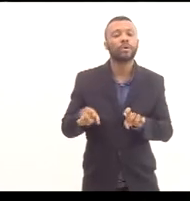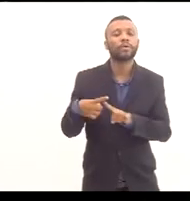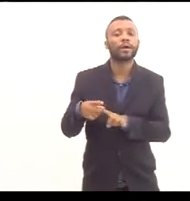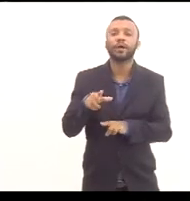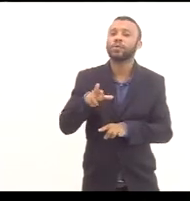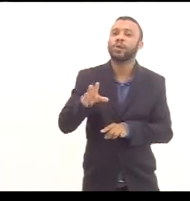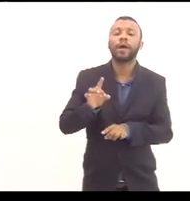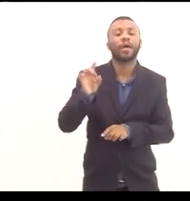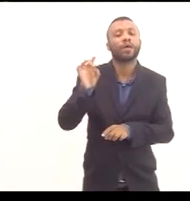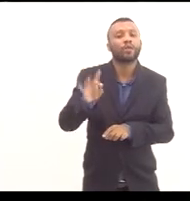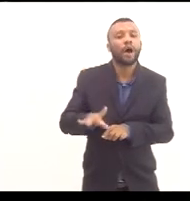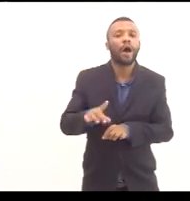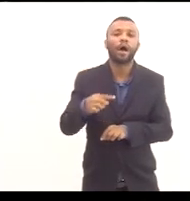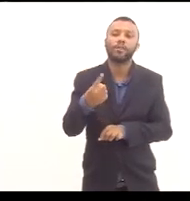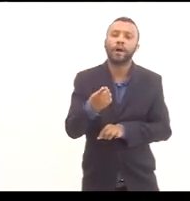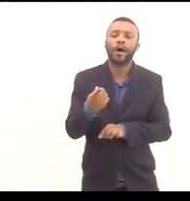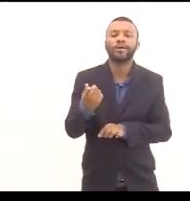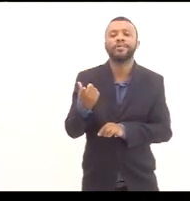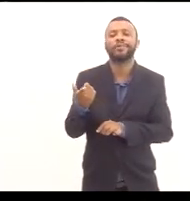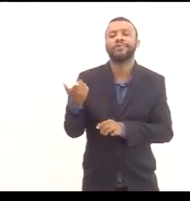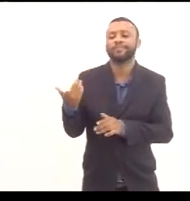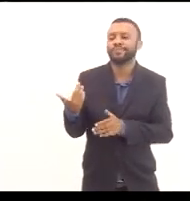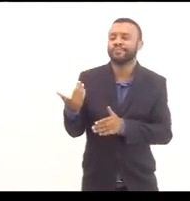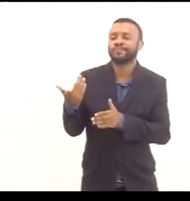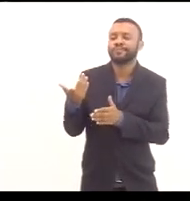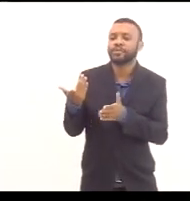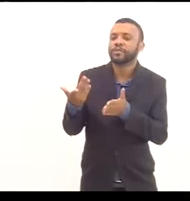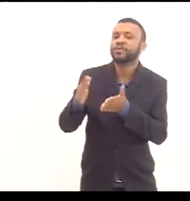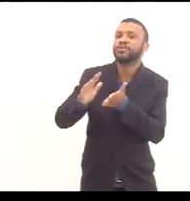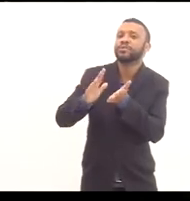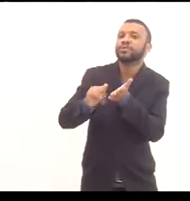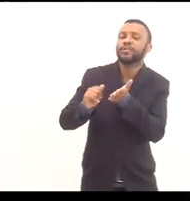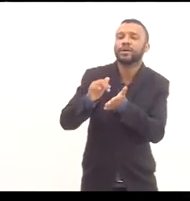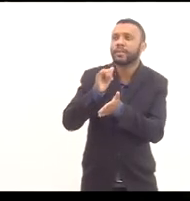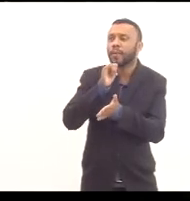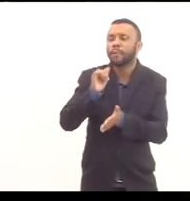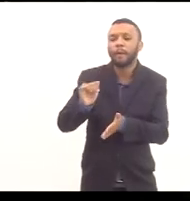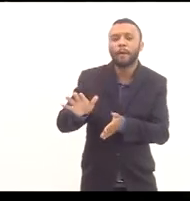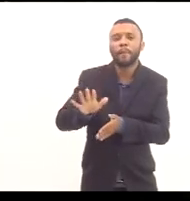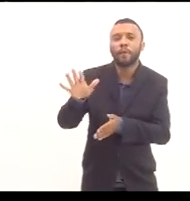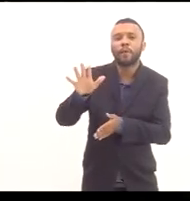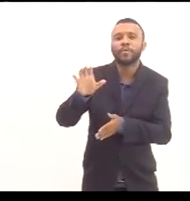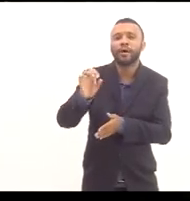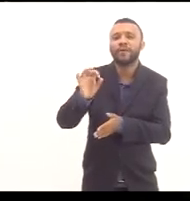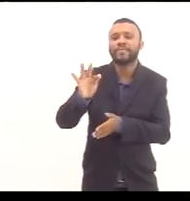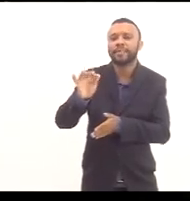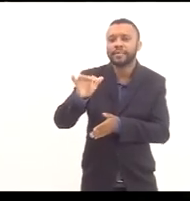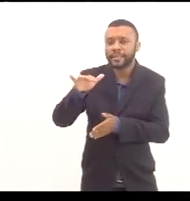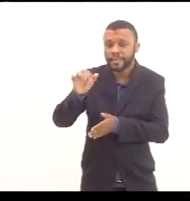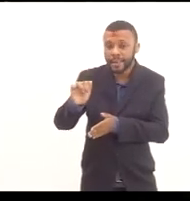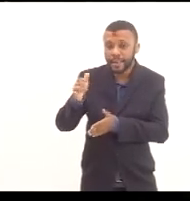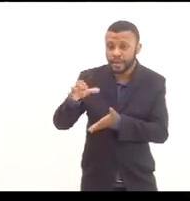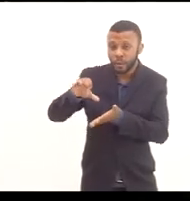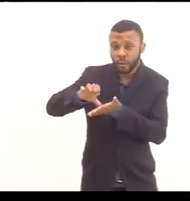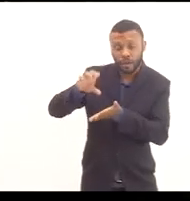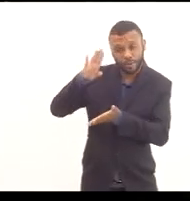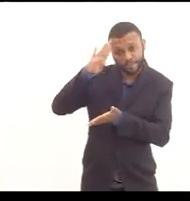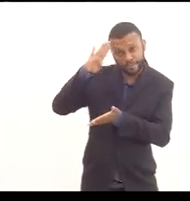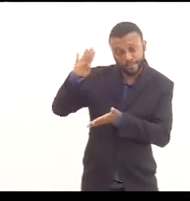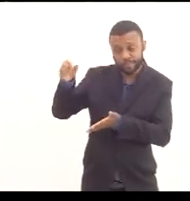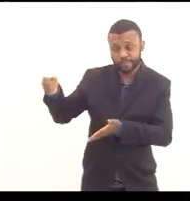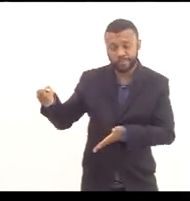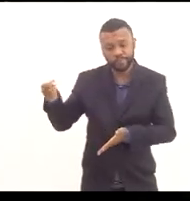não basta a gente tirar as famílias dos locais por exemplo Morro da oficina que é um local central e